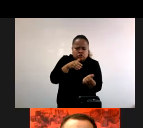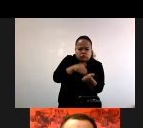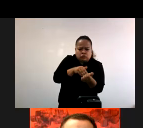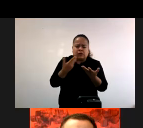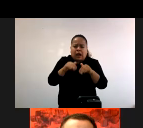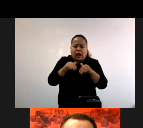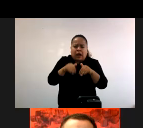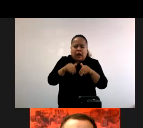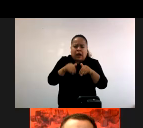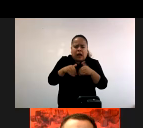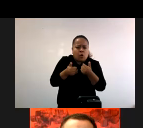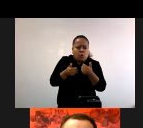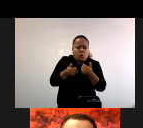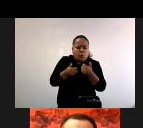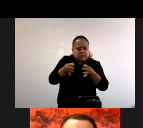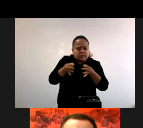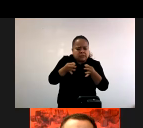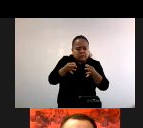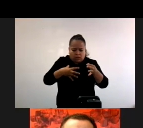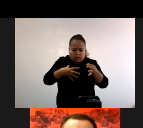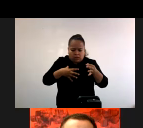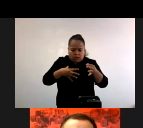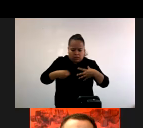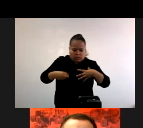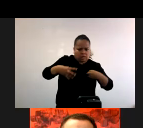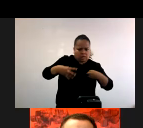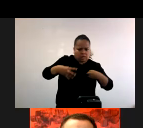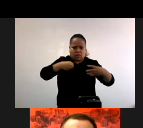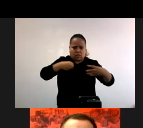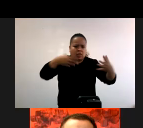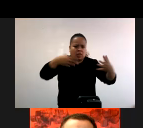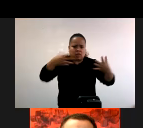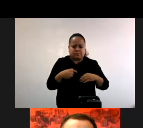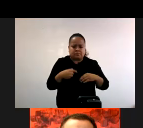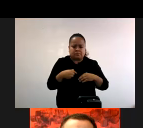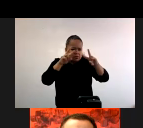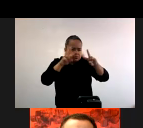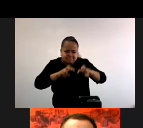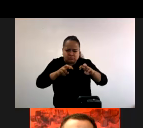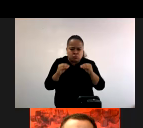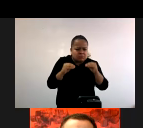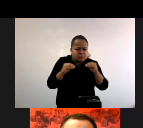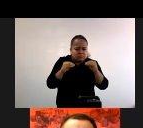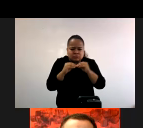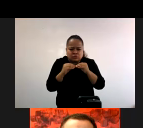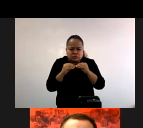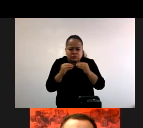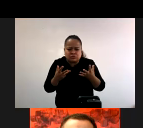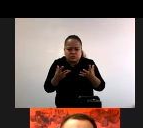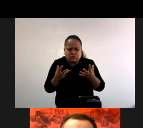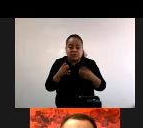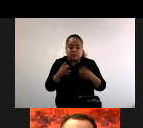mencionava que dos grupos onde se está apresentando o maior número de casos é homens que têm sexo com homens,